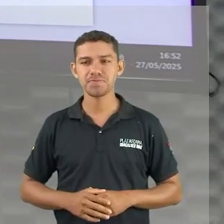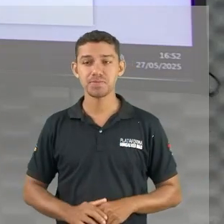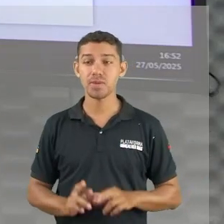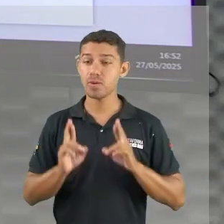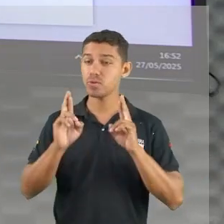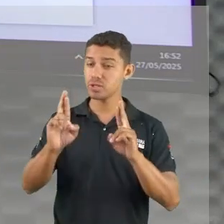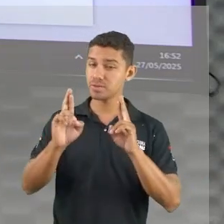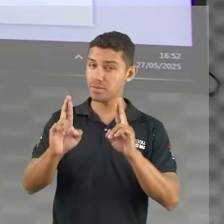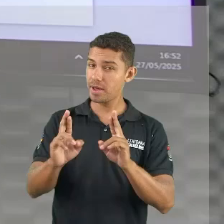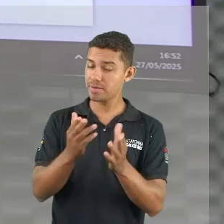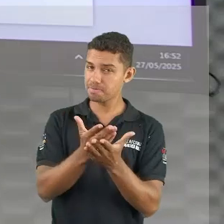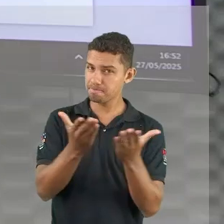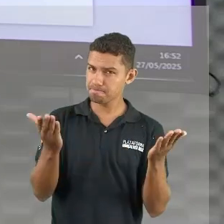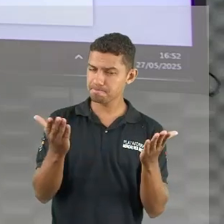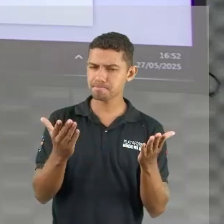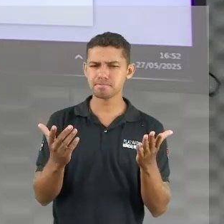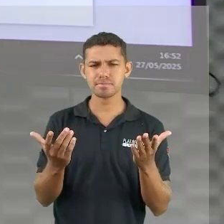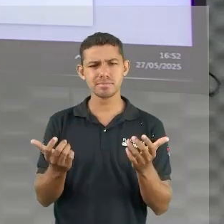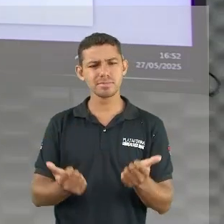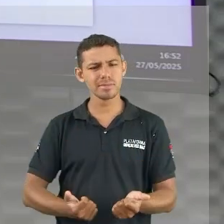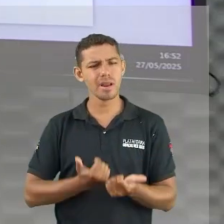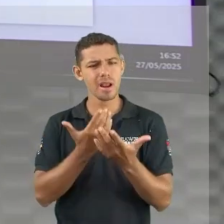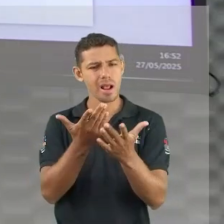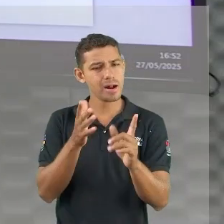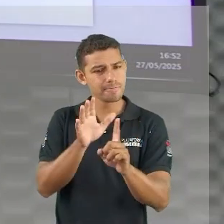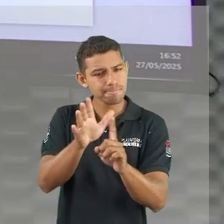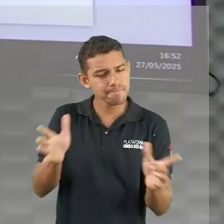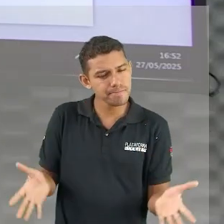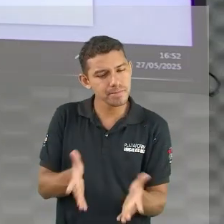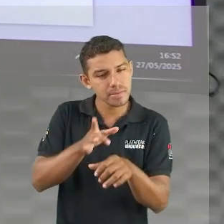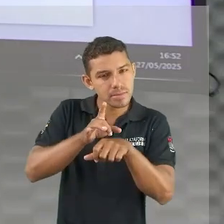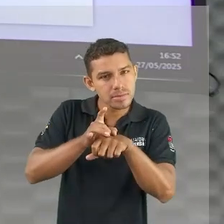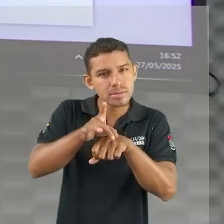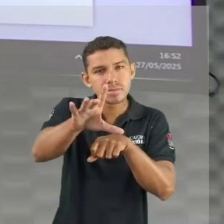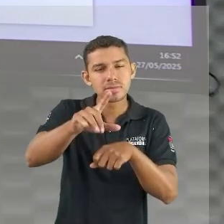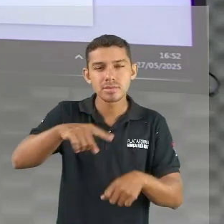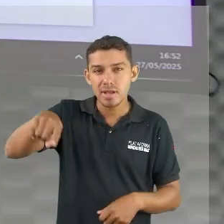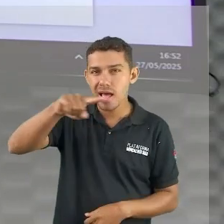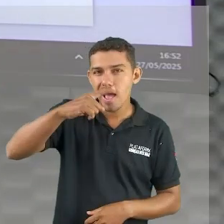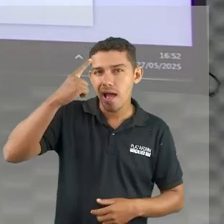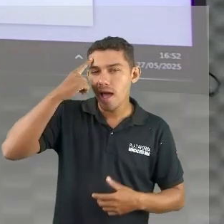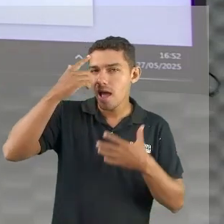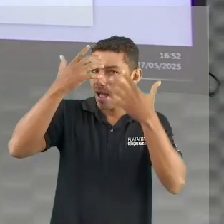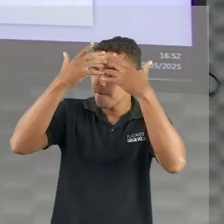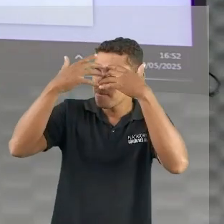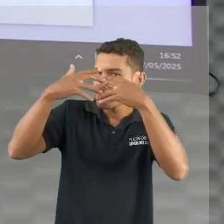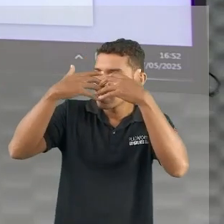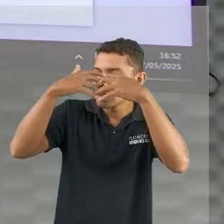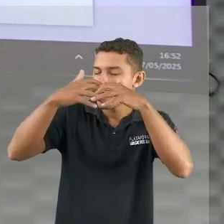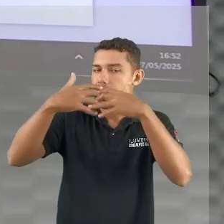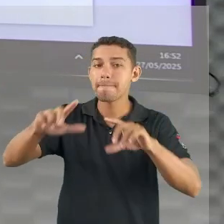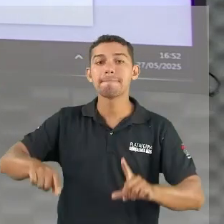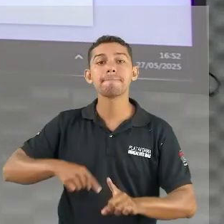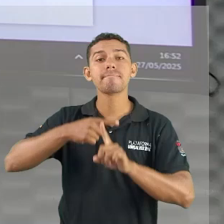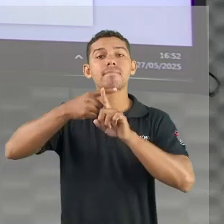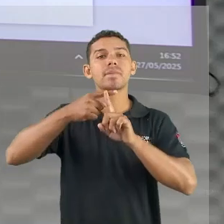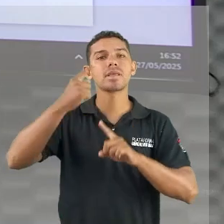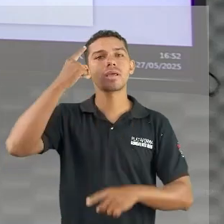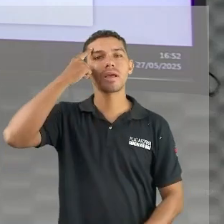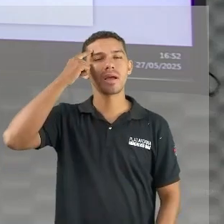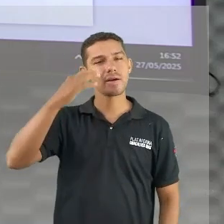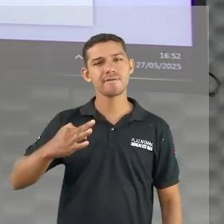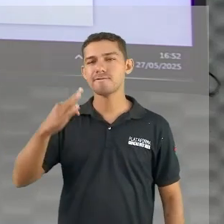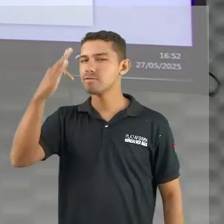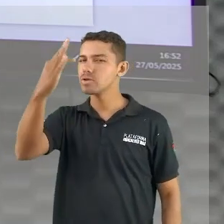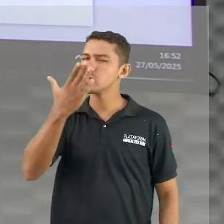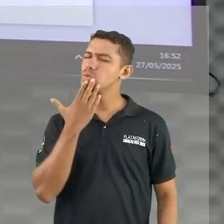espero que essas palavras sigam inspirando vocês também a pensarem de forma cada vez mais circular, né?